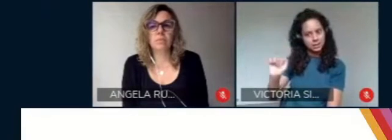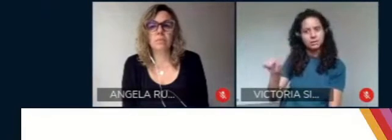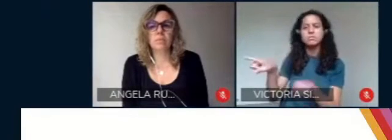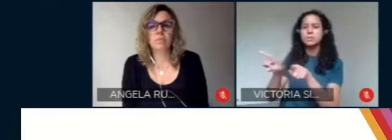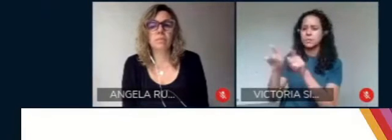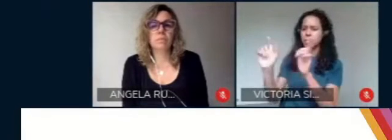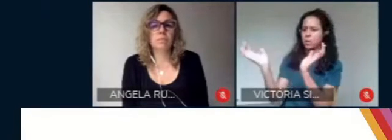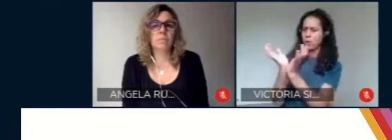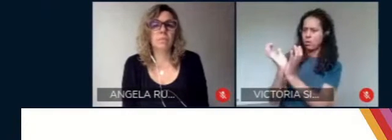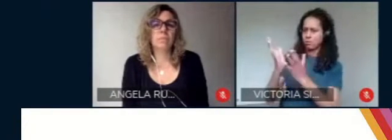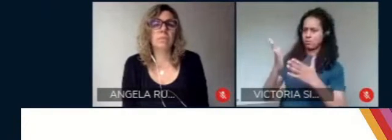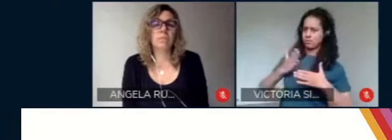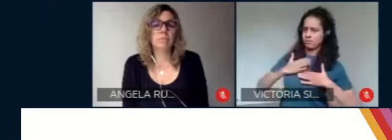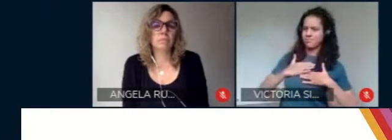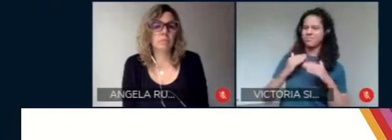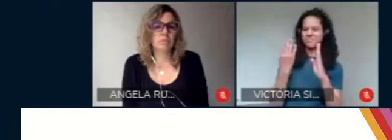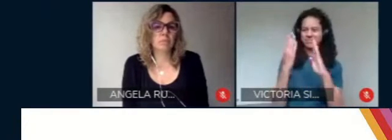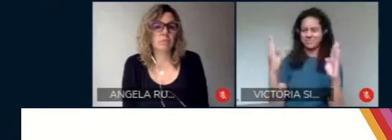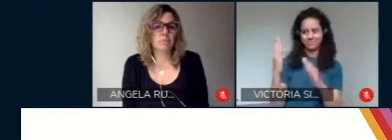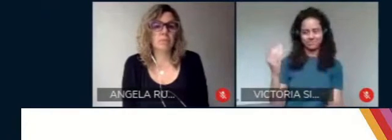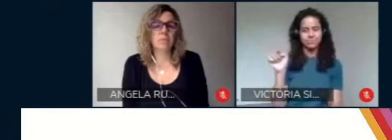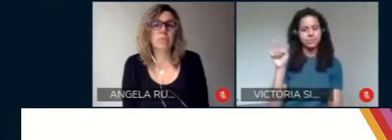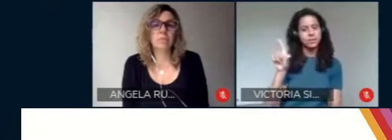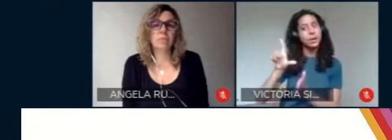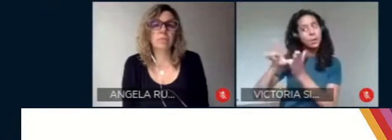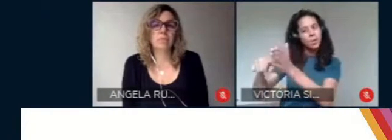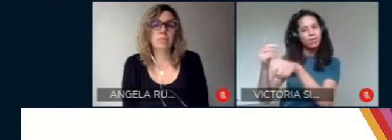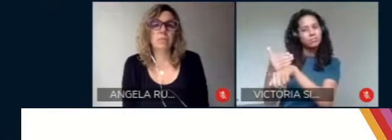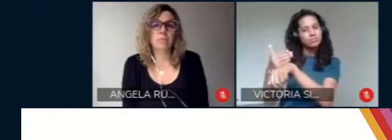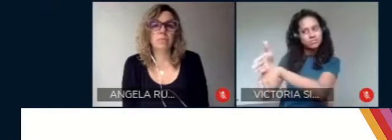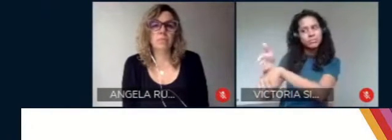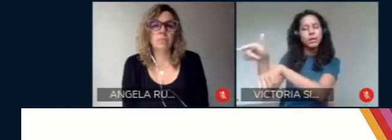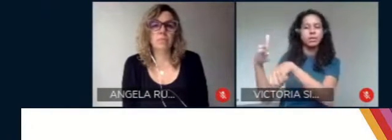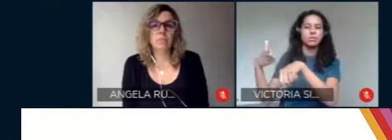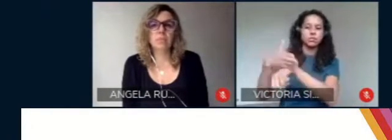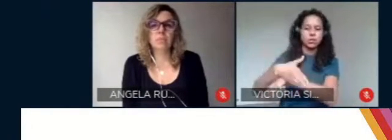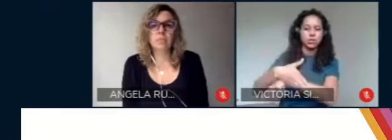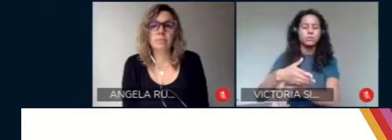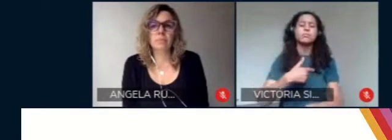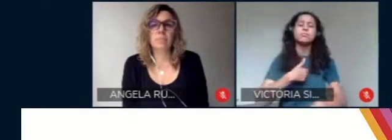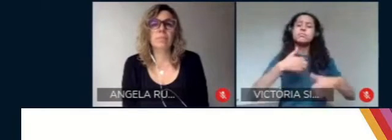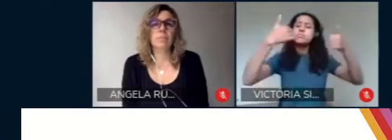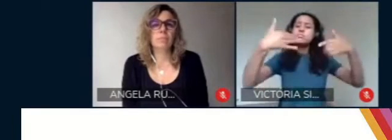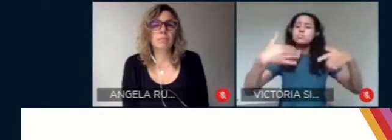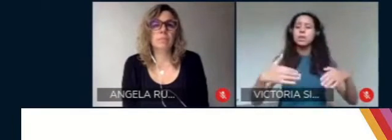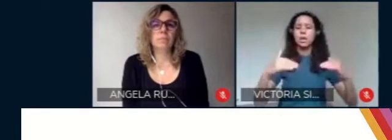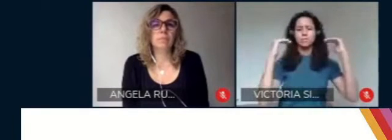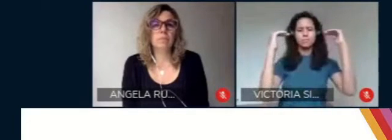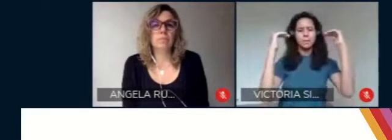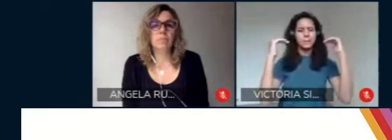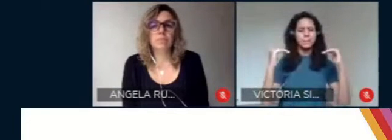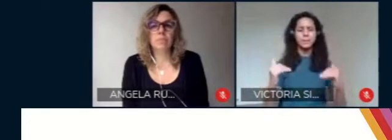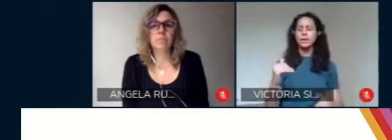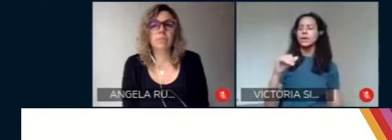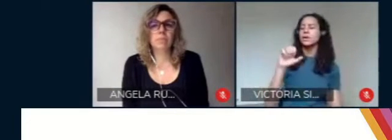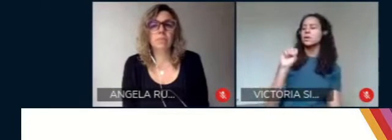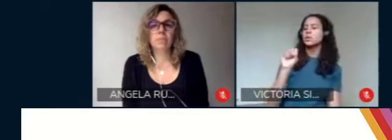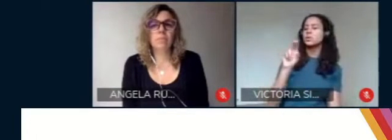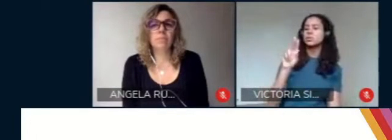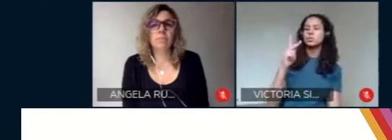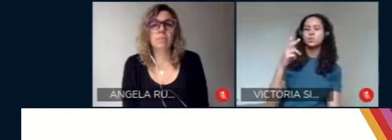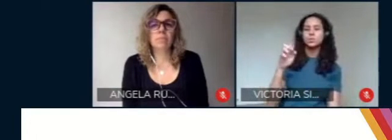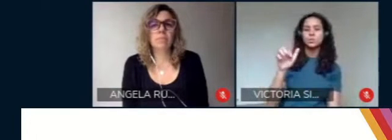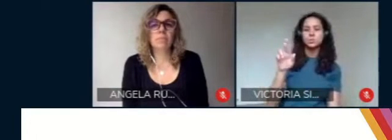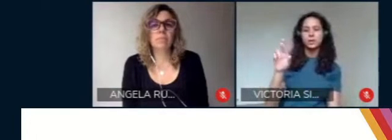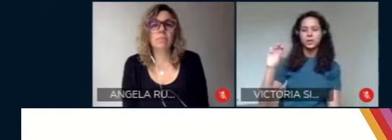falar sobre um pouco do Super 8, sobre as bibliotecas da URGS, que seria o sistema de bibliotecas da URGS, o